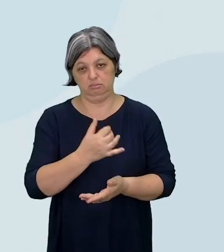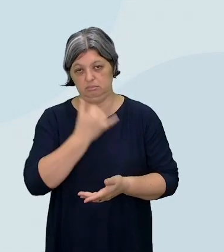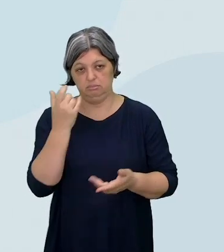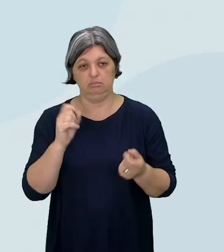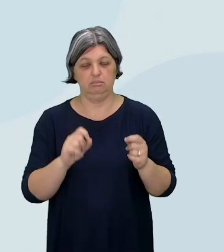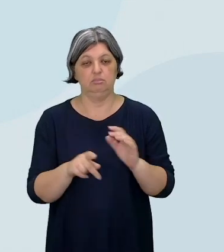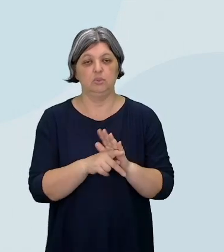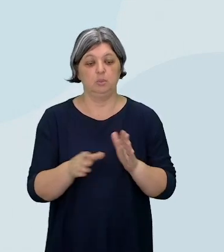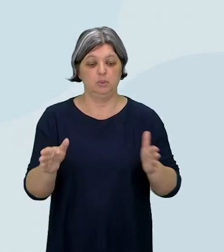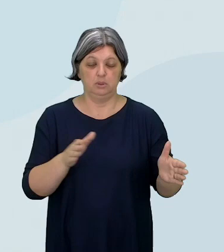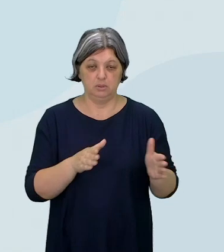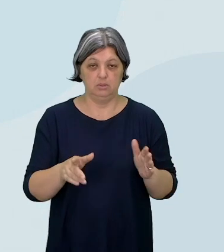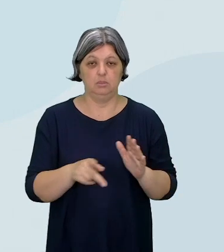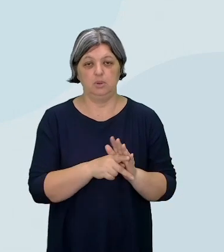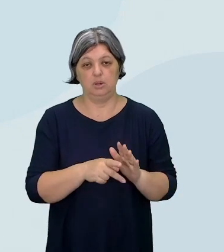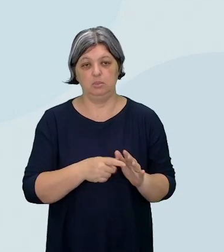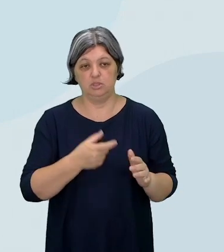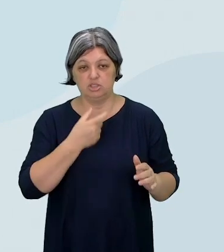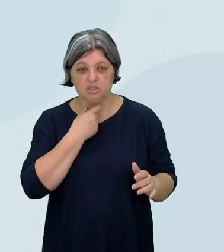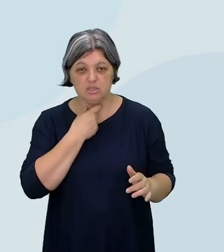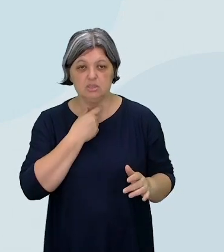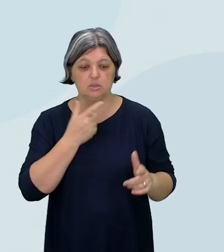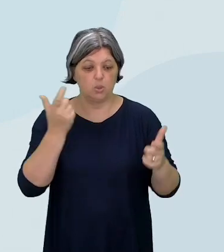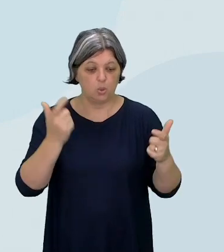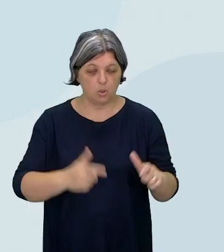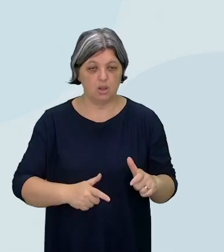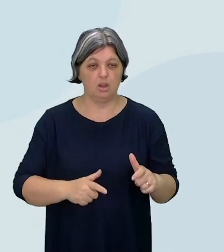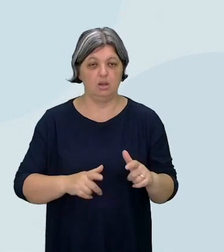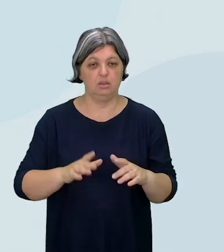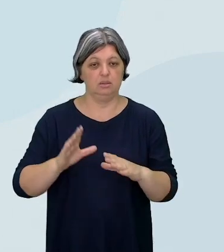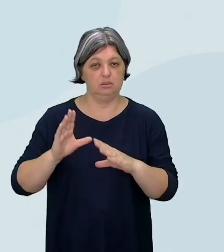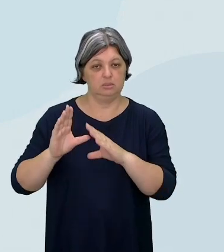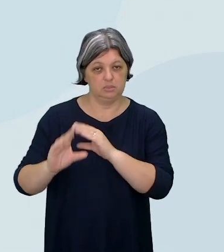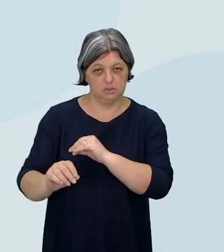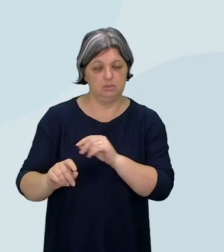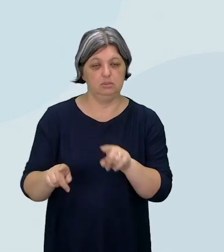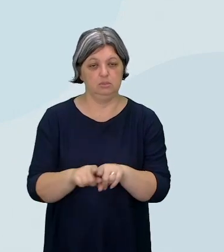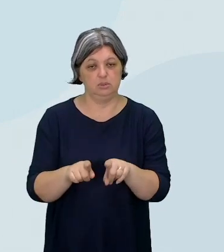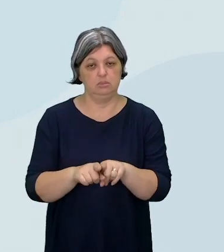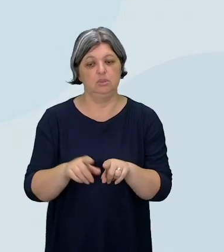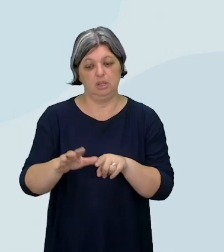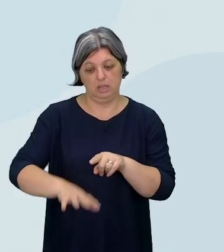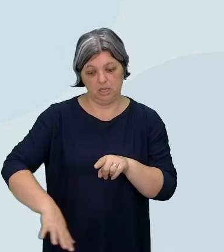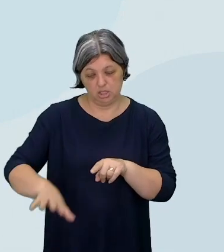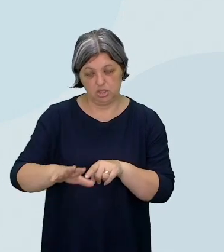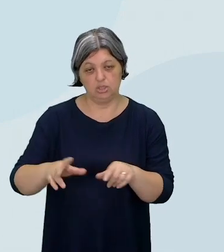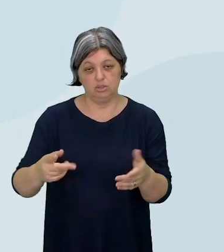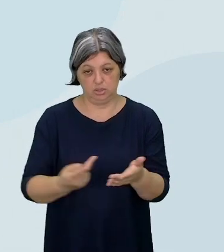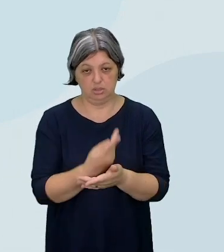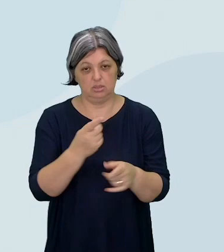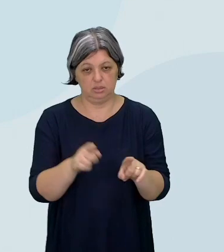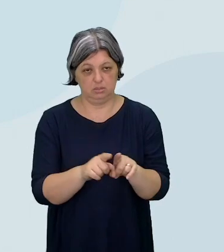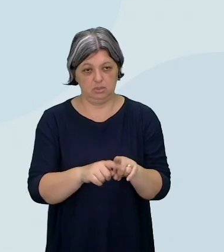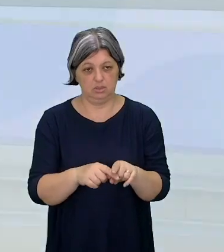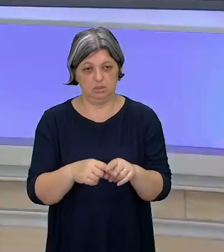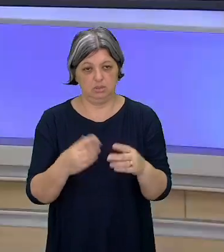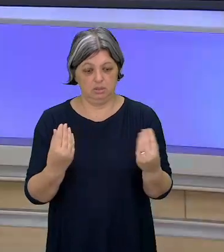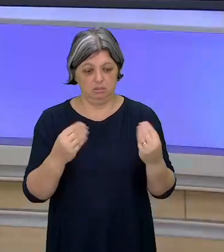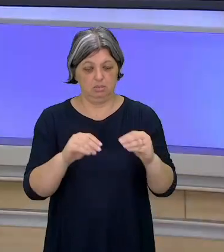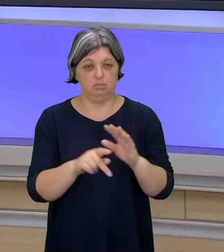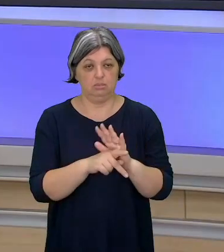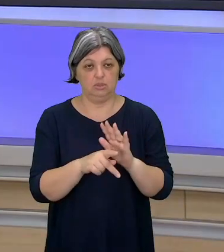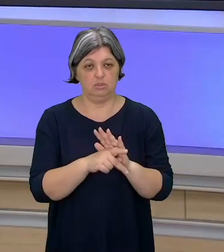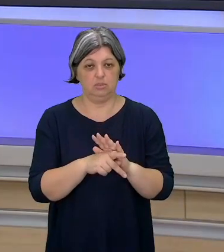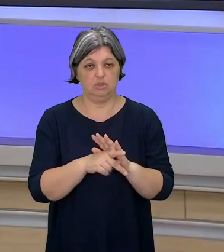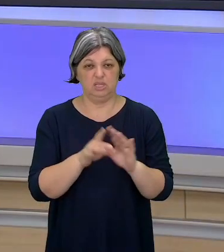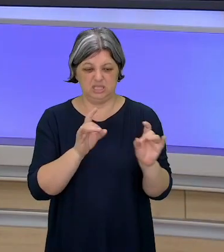de crise e campos de refugiado é tão necessário quanto o fornecimento de alimento em regiões de catástrofe. Aí eu boto um especialista. Eu tiro